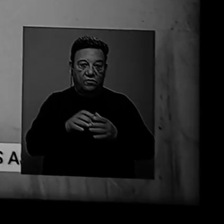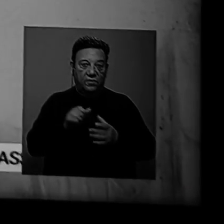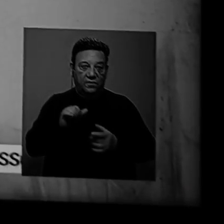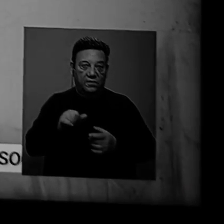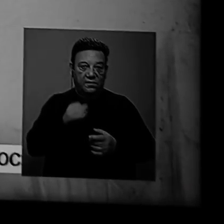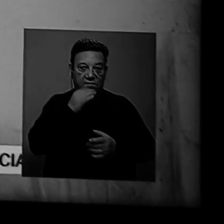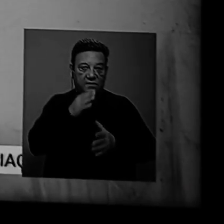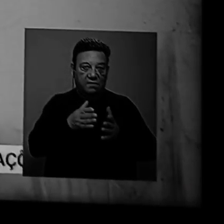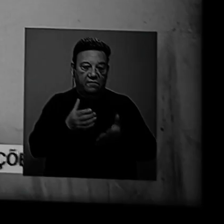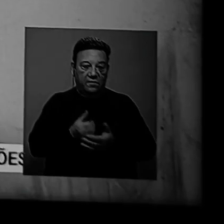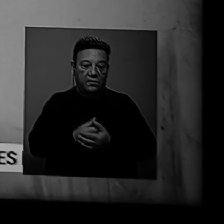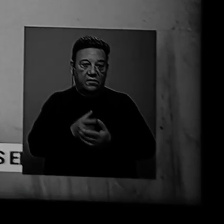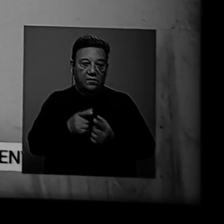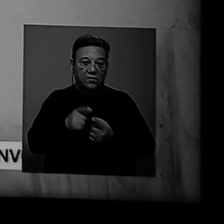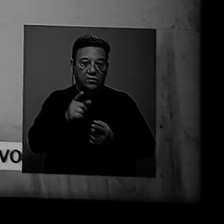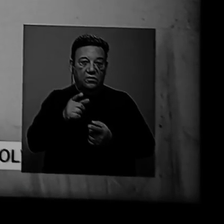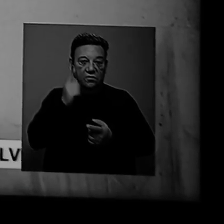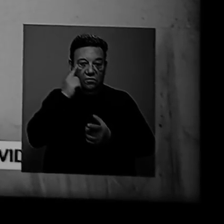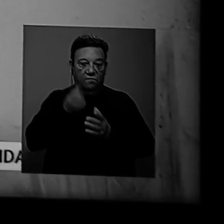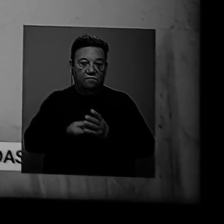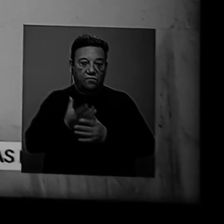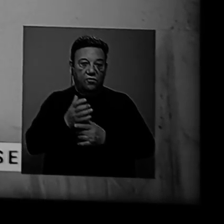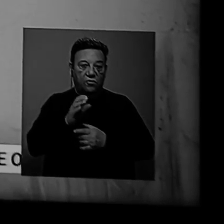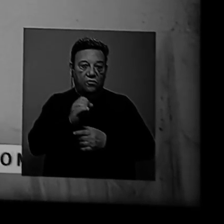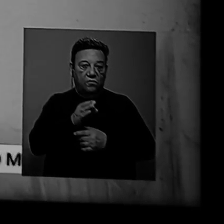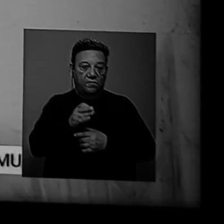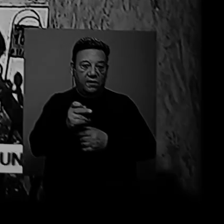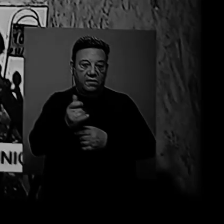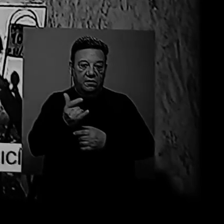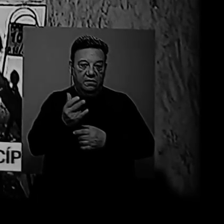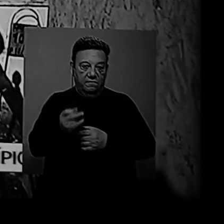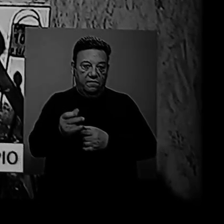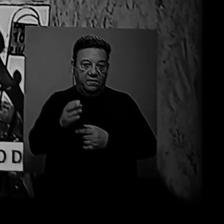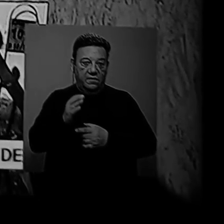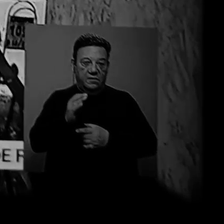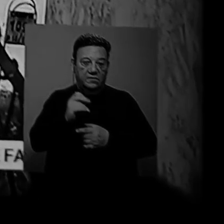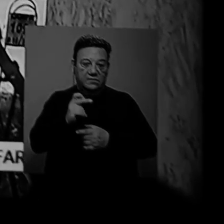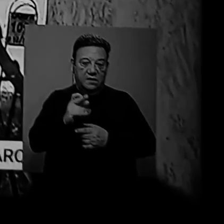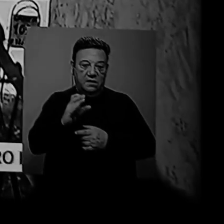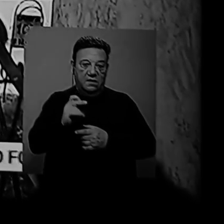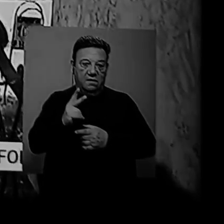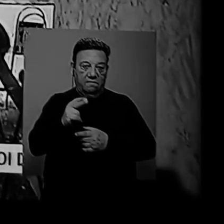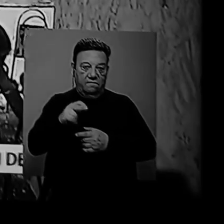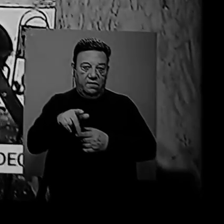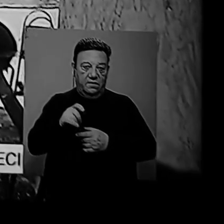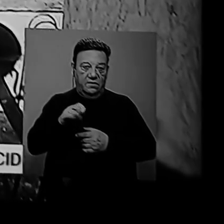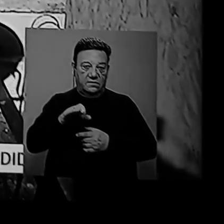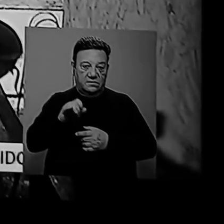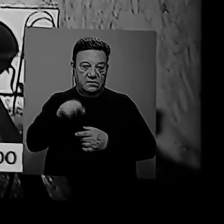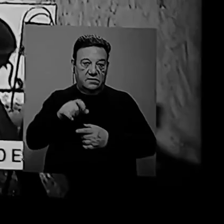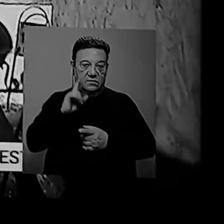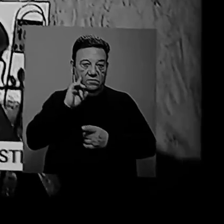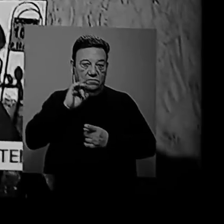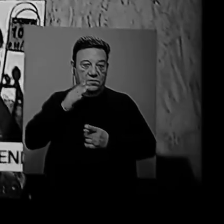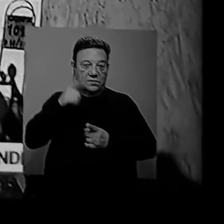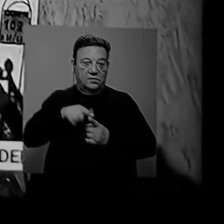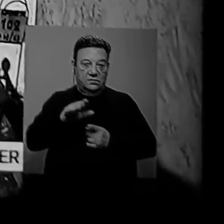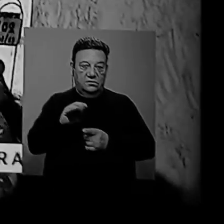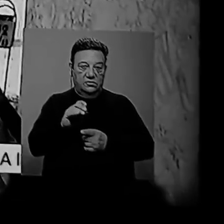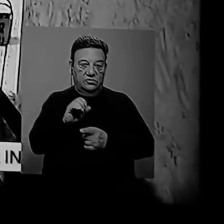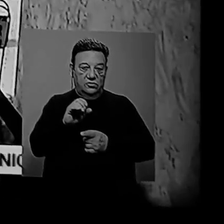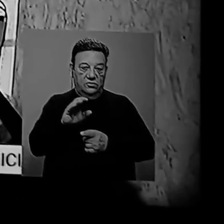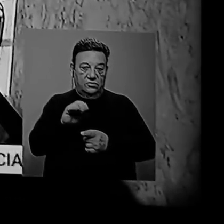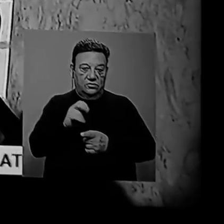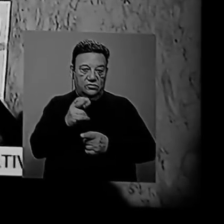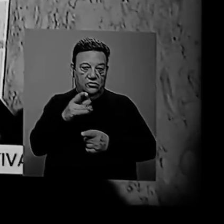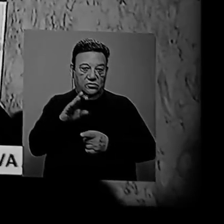de Sacavém, que são os fundadores da cooperativa sacavenense. Sim, encontramos aqui o principal, Sousa Melo,